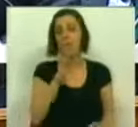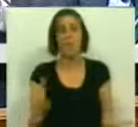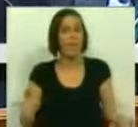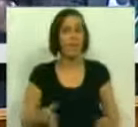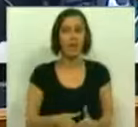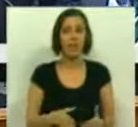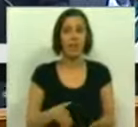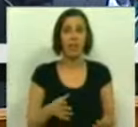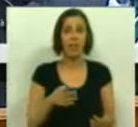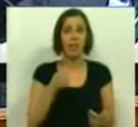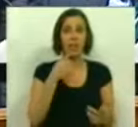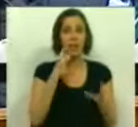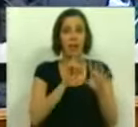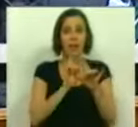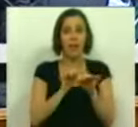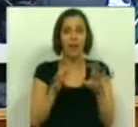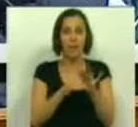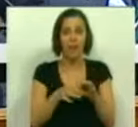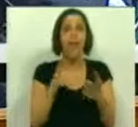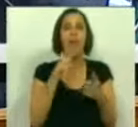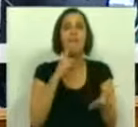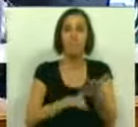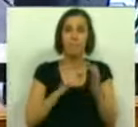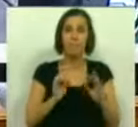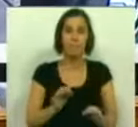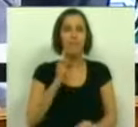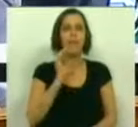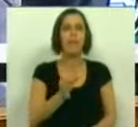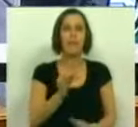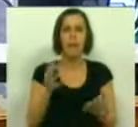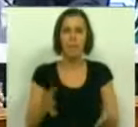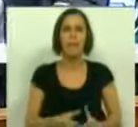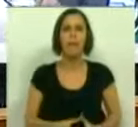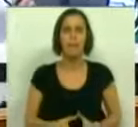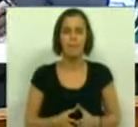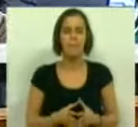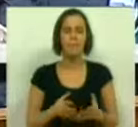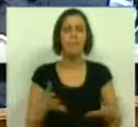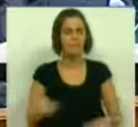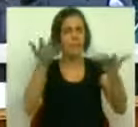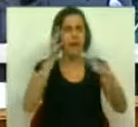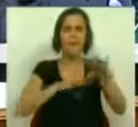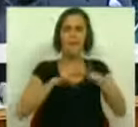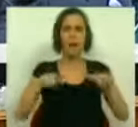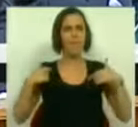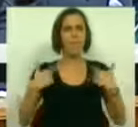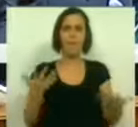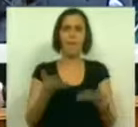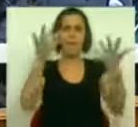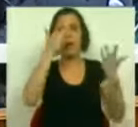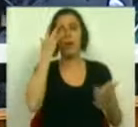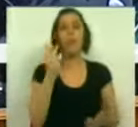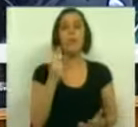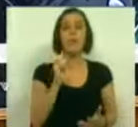Beckett em En attendant Godot. E verdadeiramente eu acho que valia a pena mexerem-se, porque